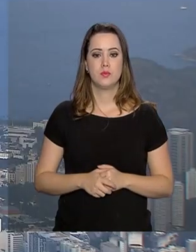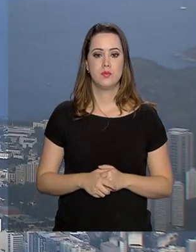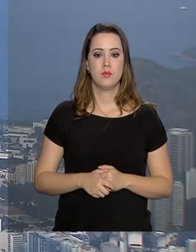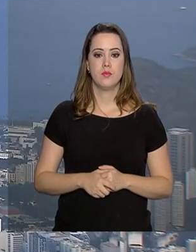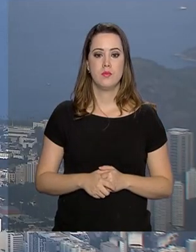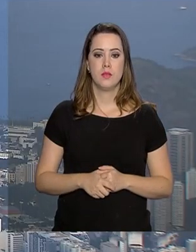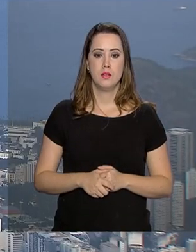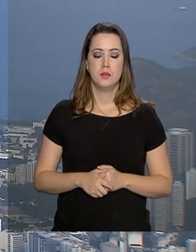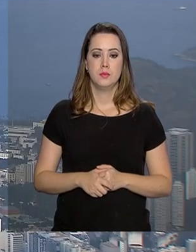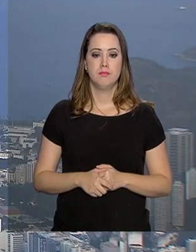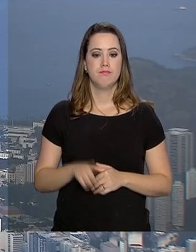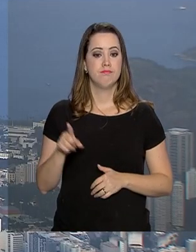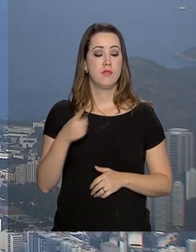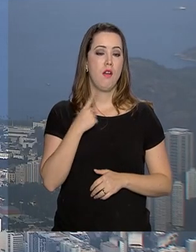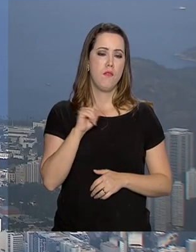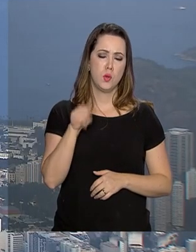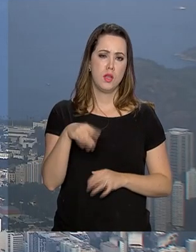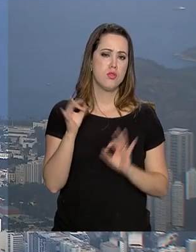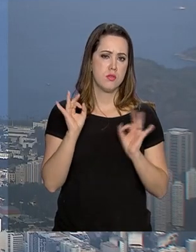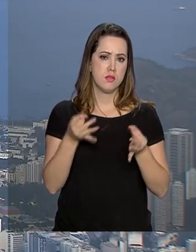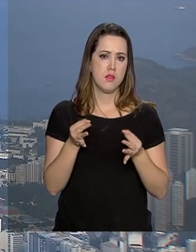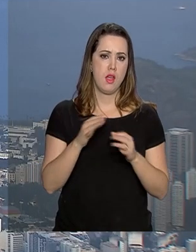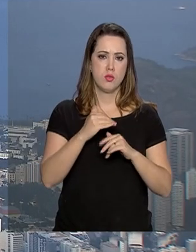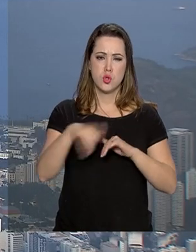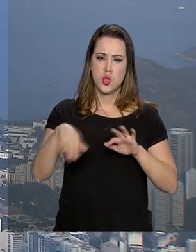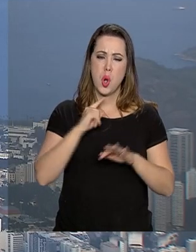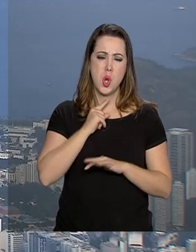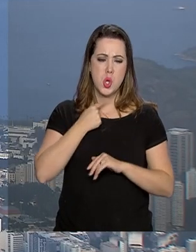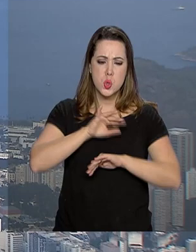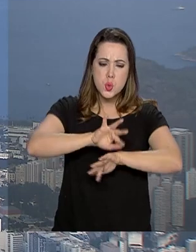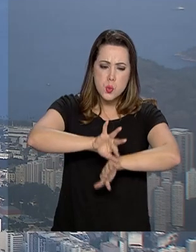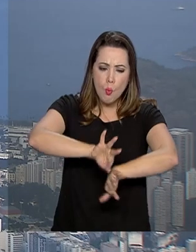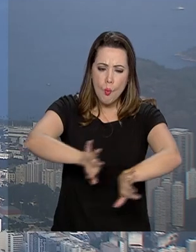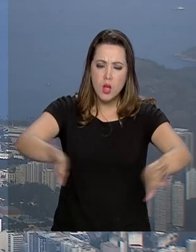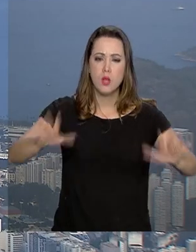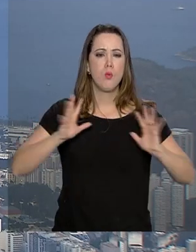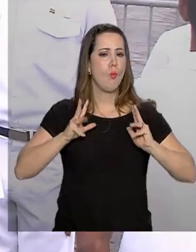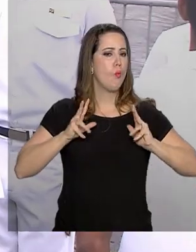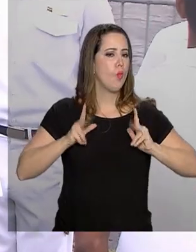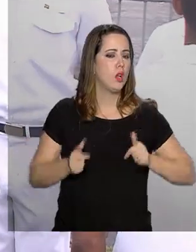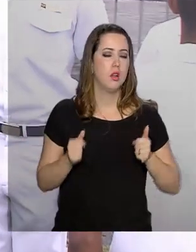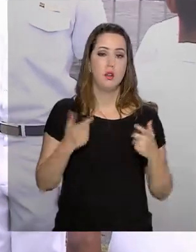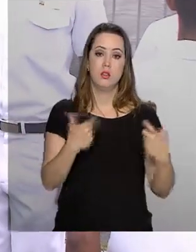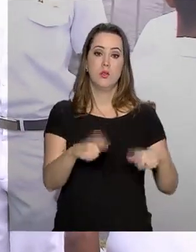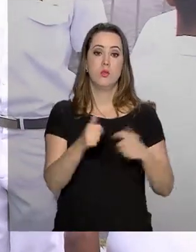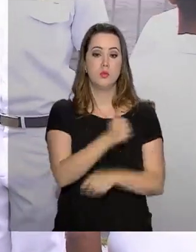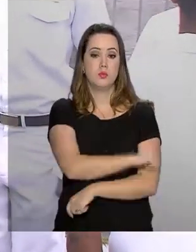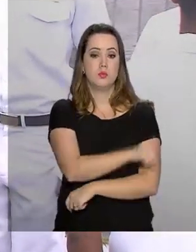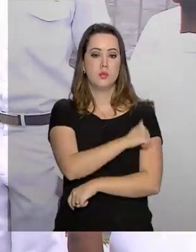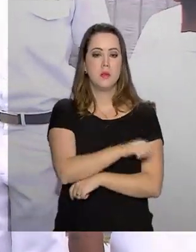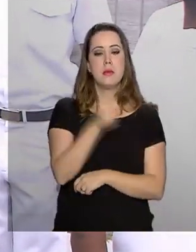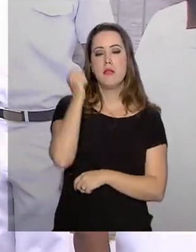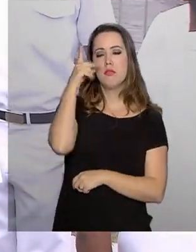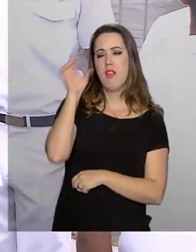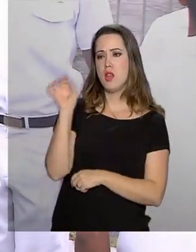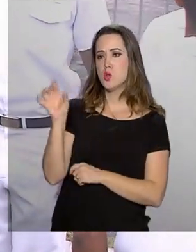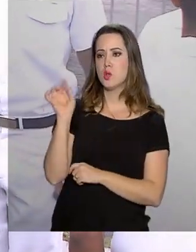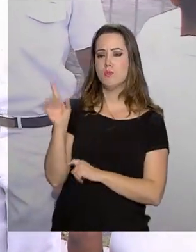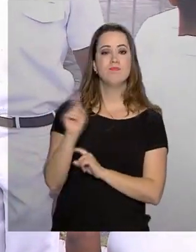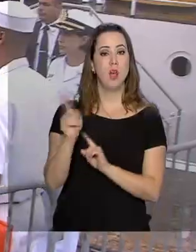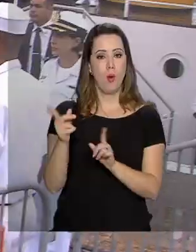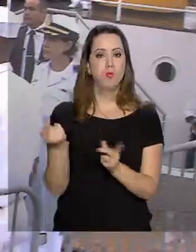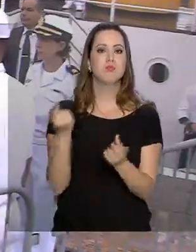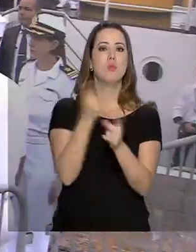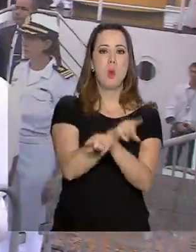água a intenção é Clara despoluir a Bahia de Guanabara no Rio de Janeiro para sair do campo da ideia e partir para a